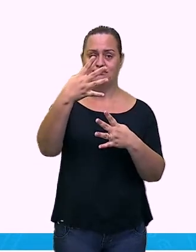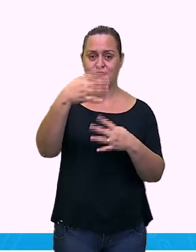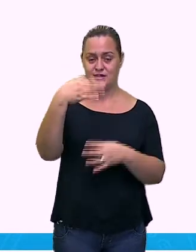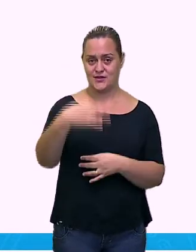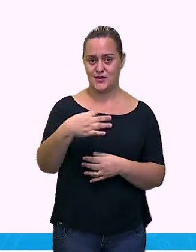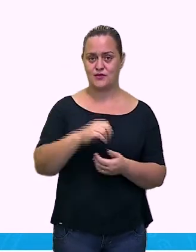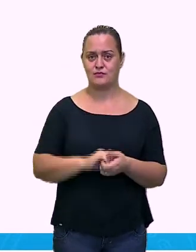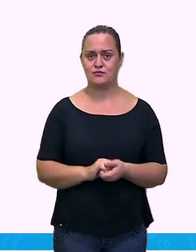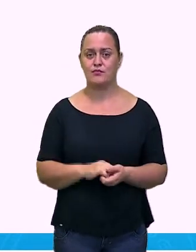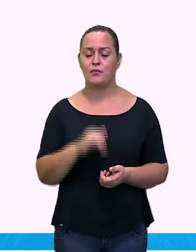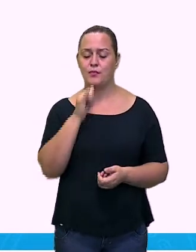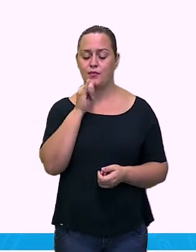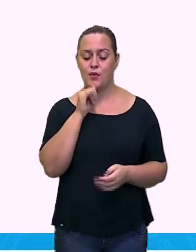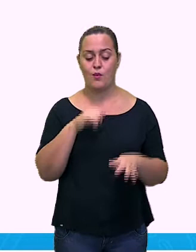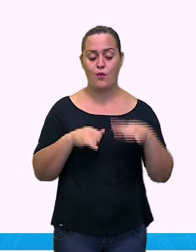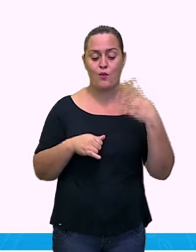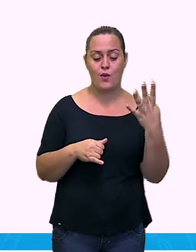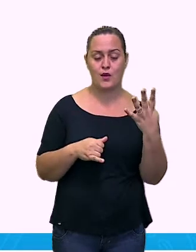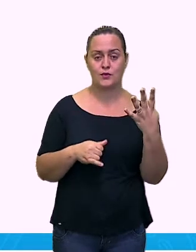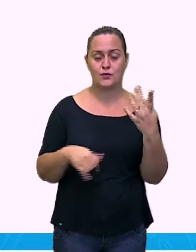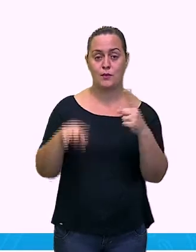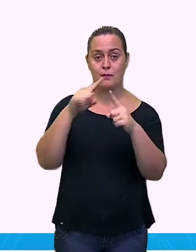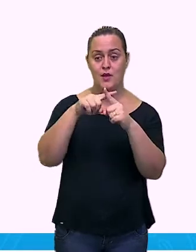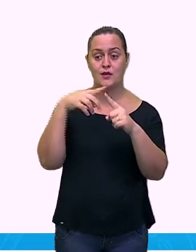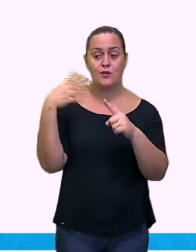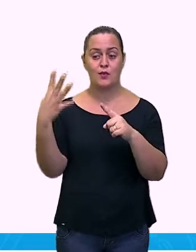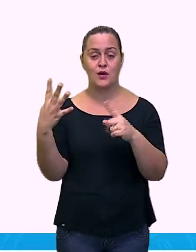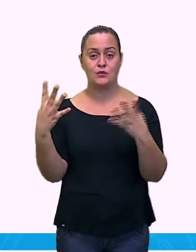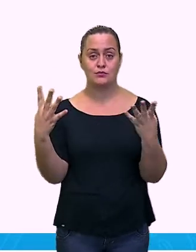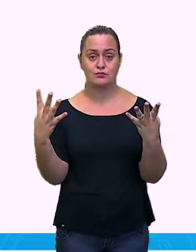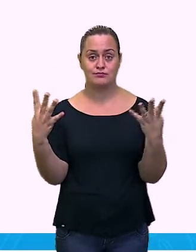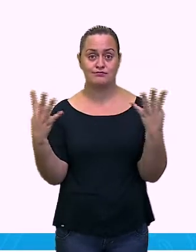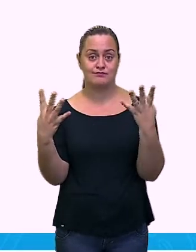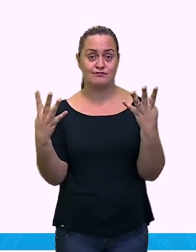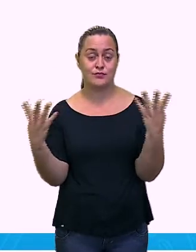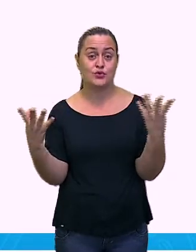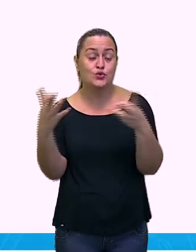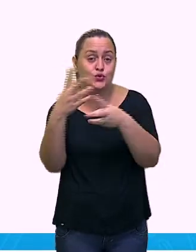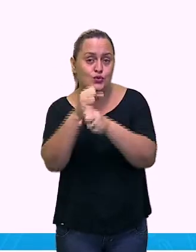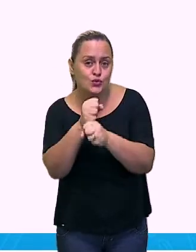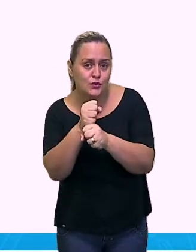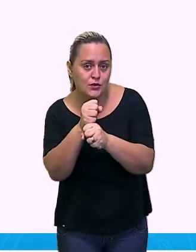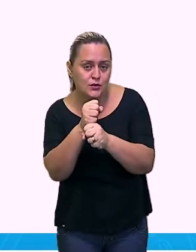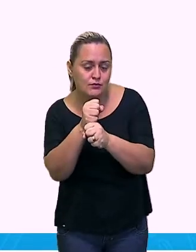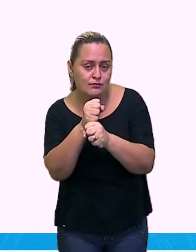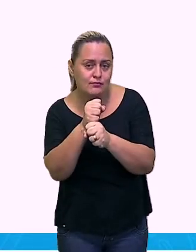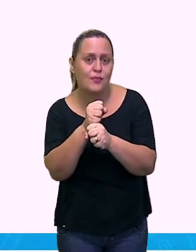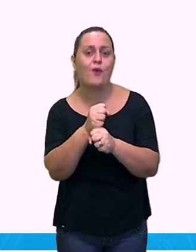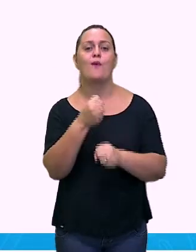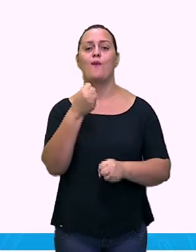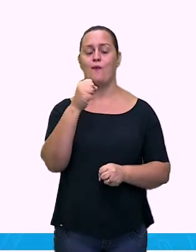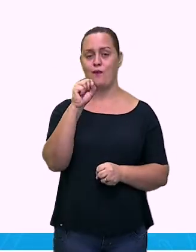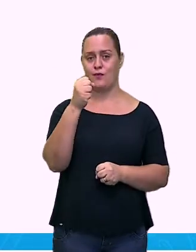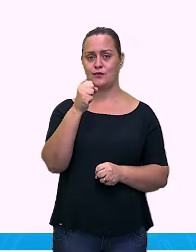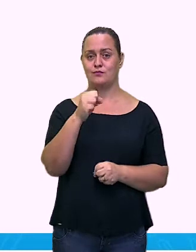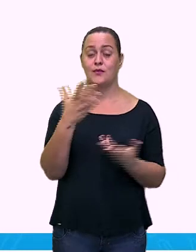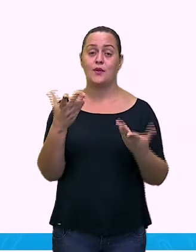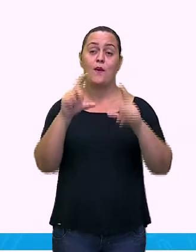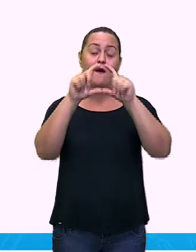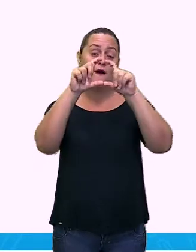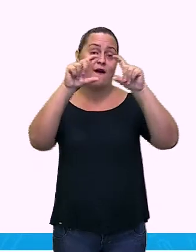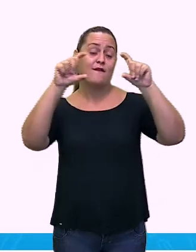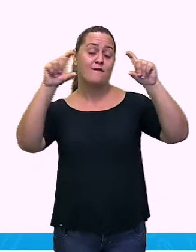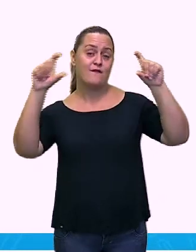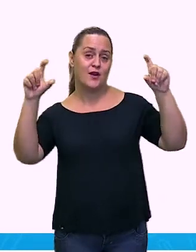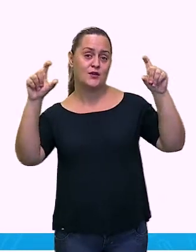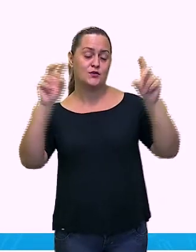4 + 4 = 8 A então essa informação o dobro de 4 é